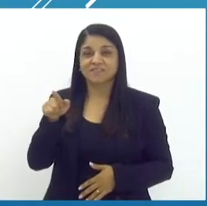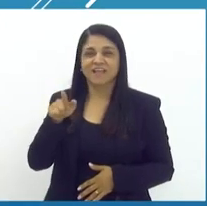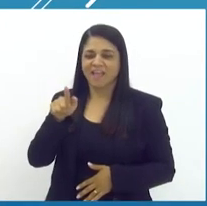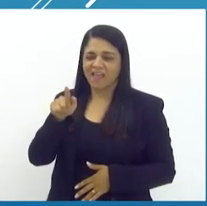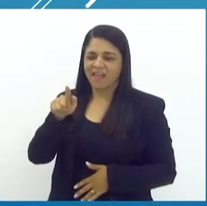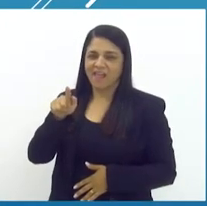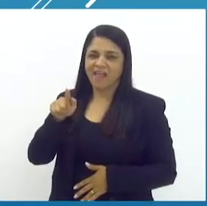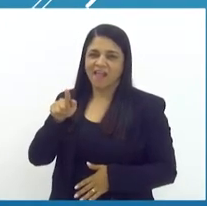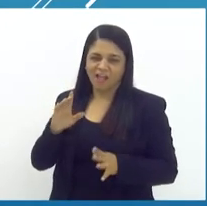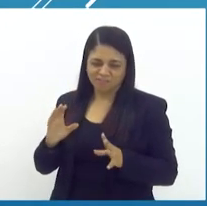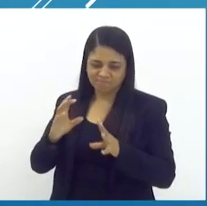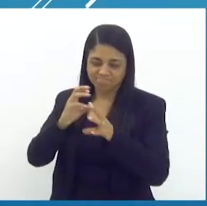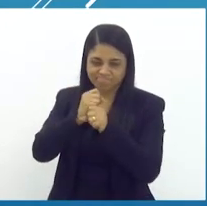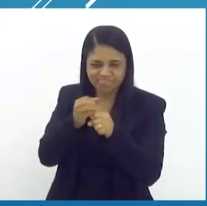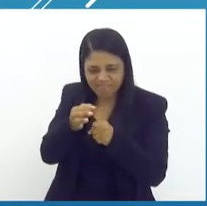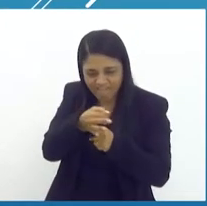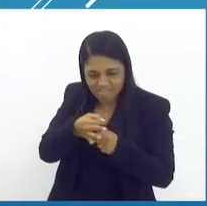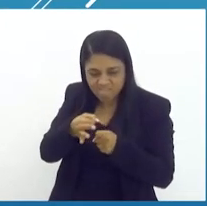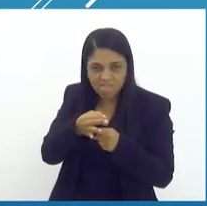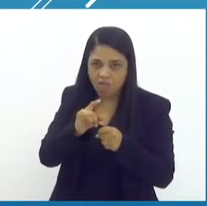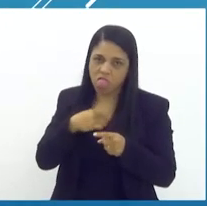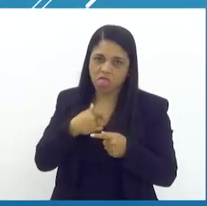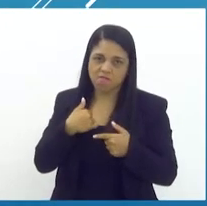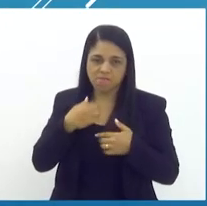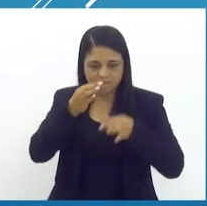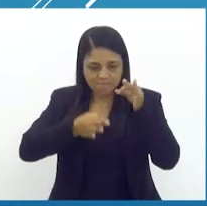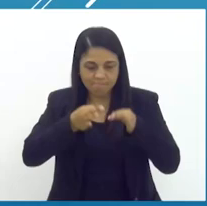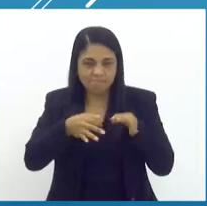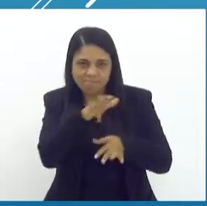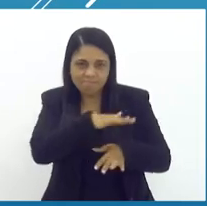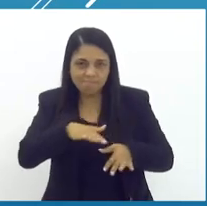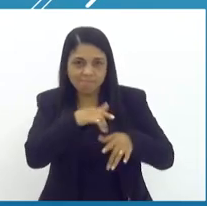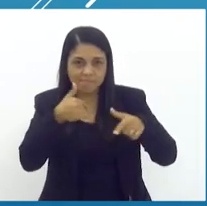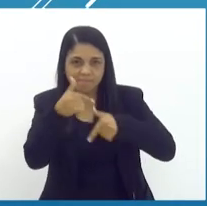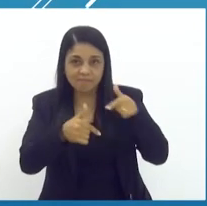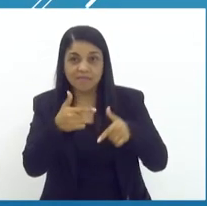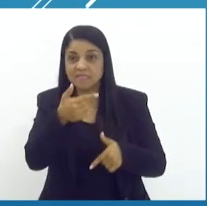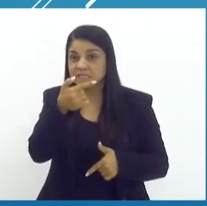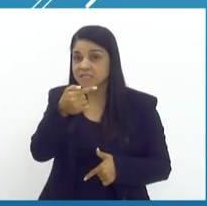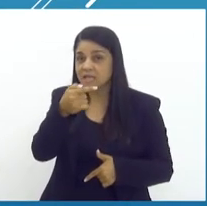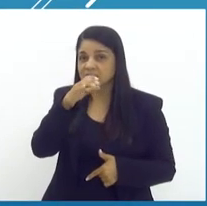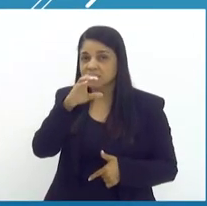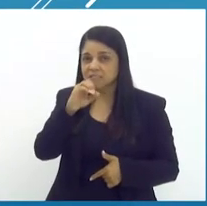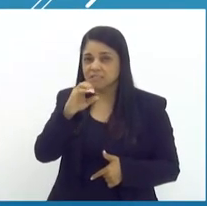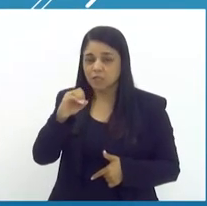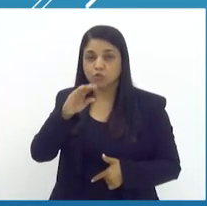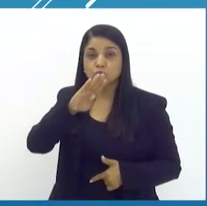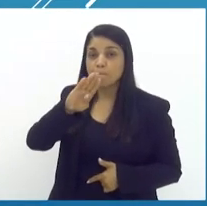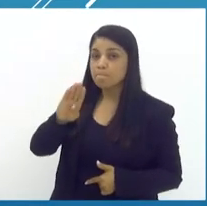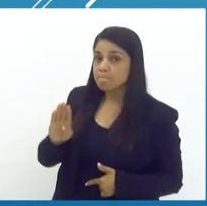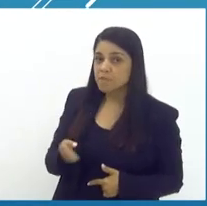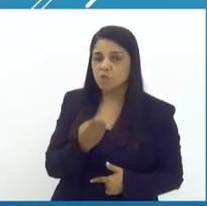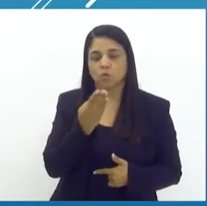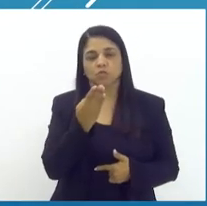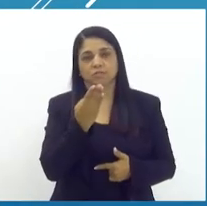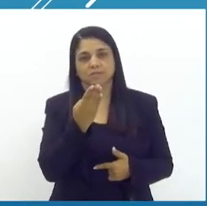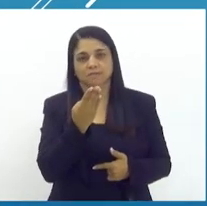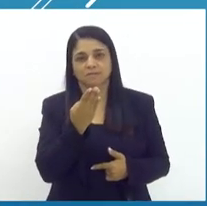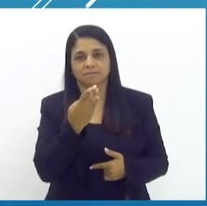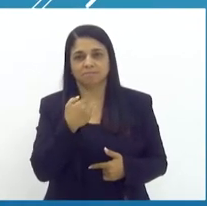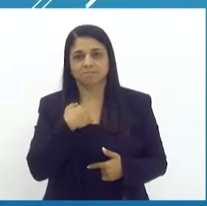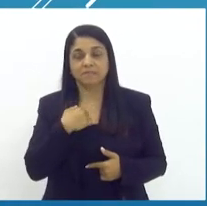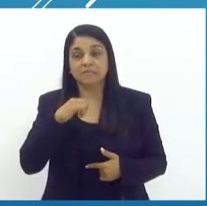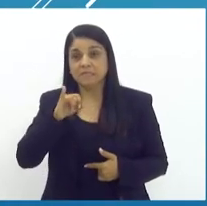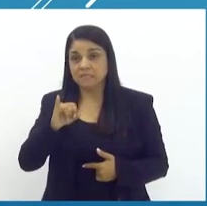centavos de números economista eu vou arredondar jurídica 700 bilhões arredondando o